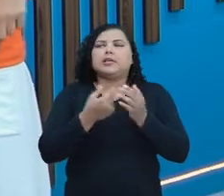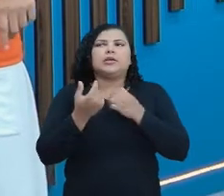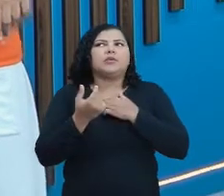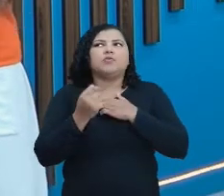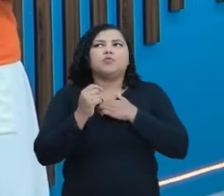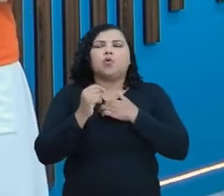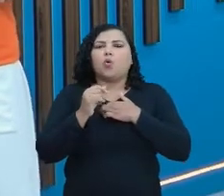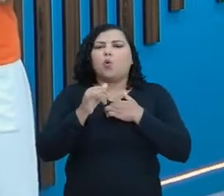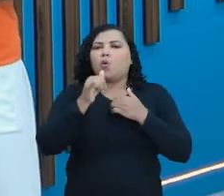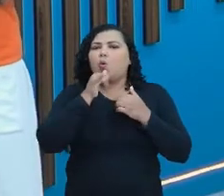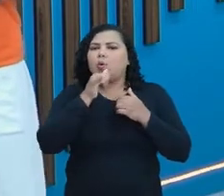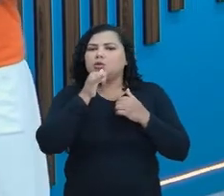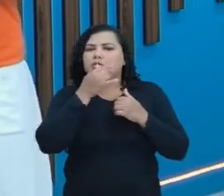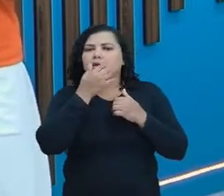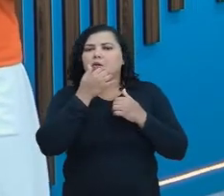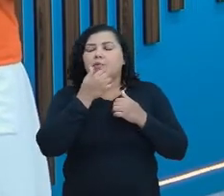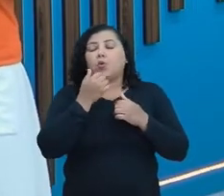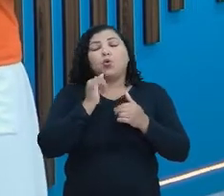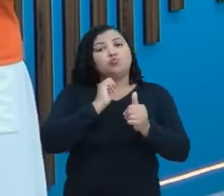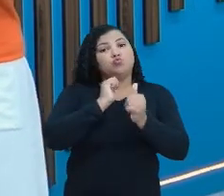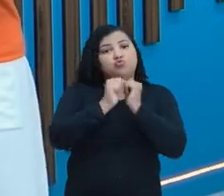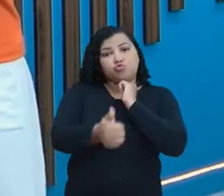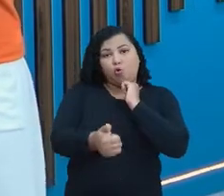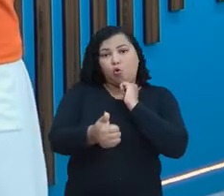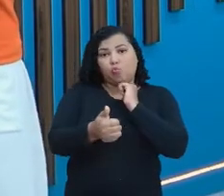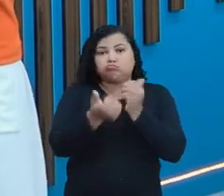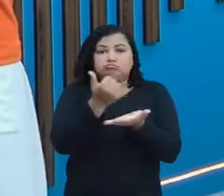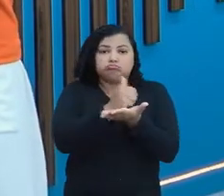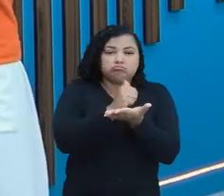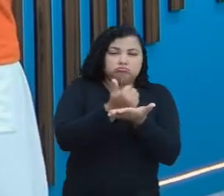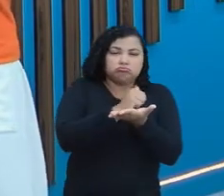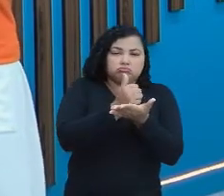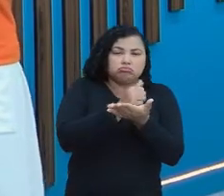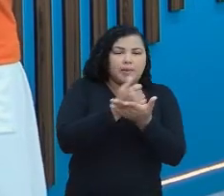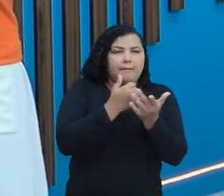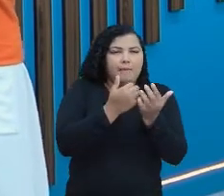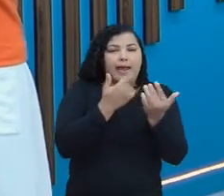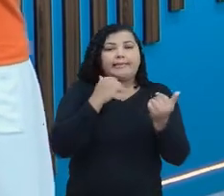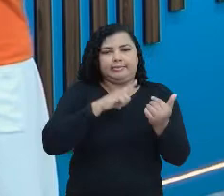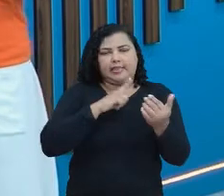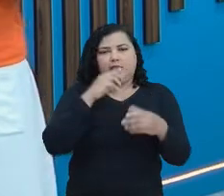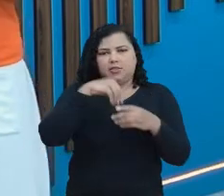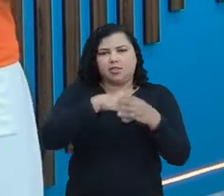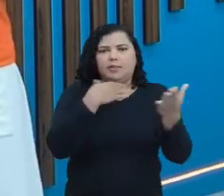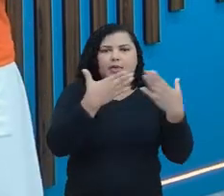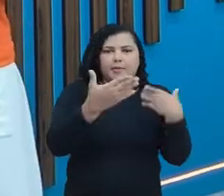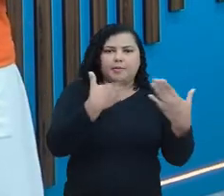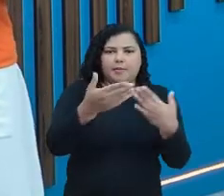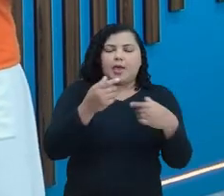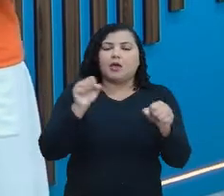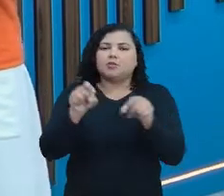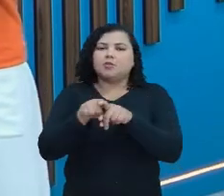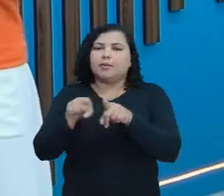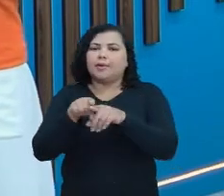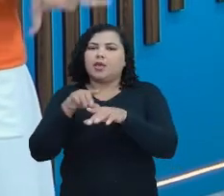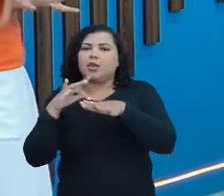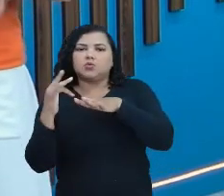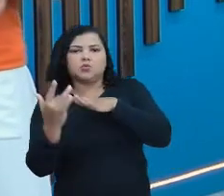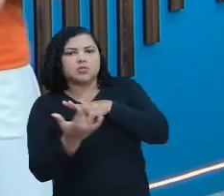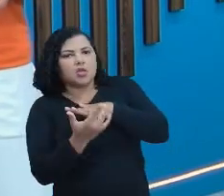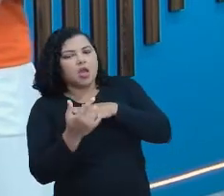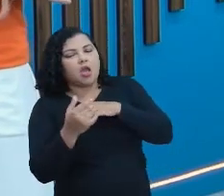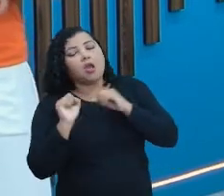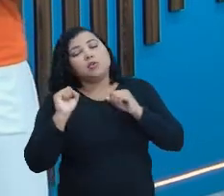mensagem, às vezes um chat num jogo, ou o chat das redes sociais, ou dos sites de compras. Todos esses são